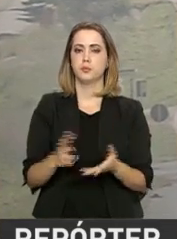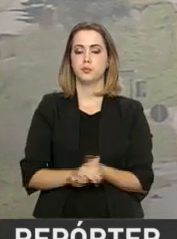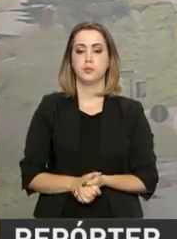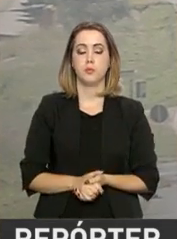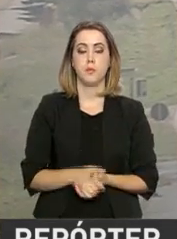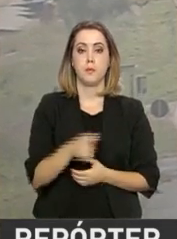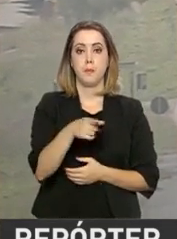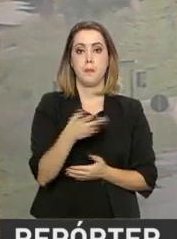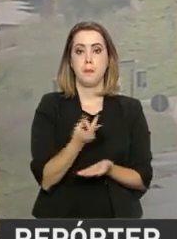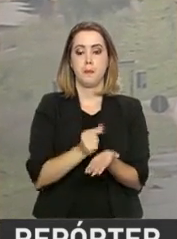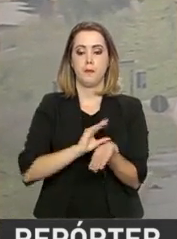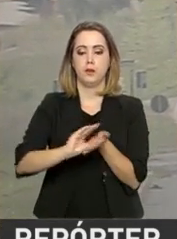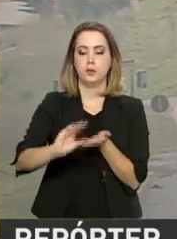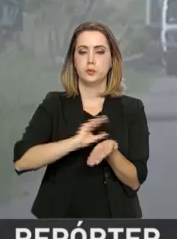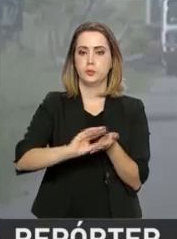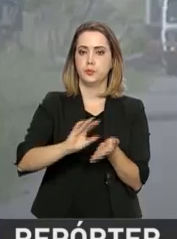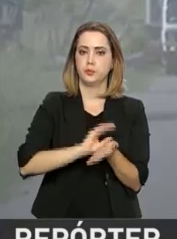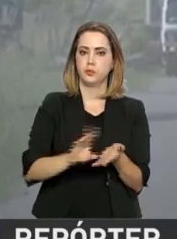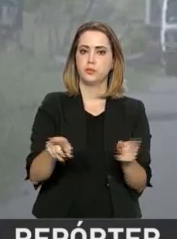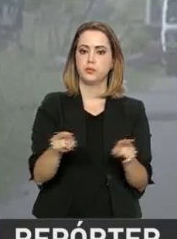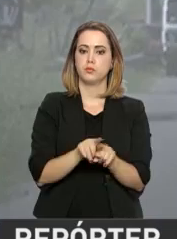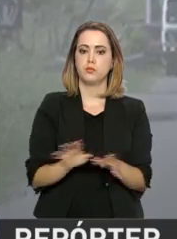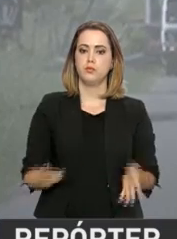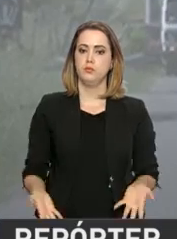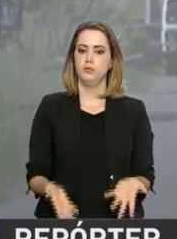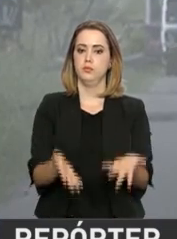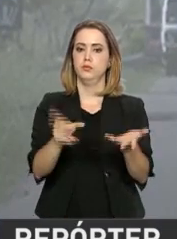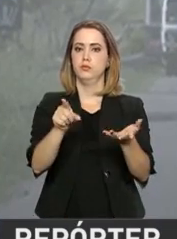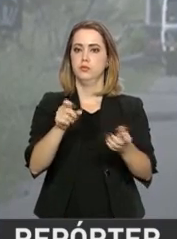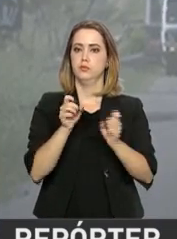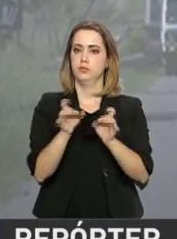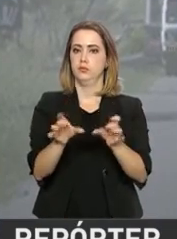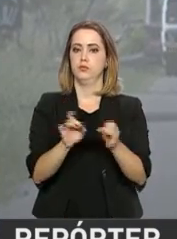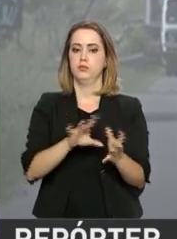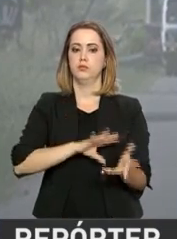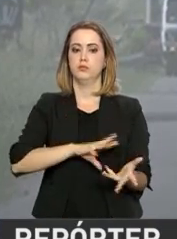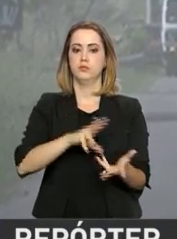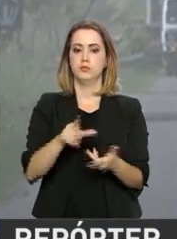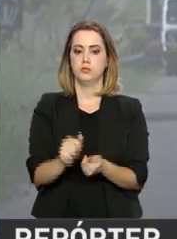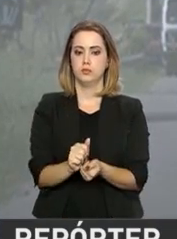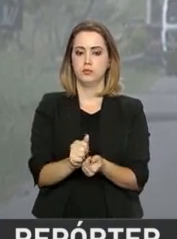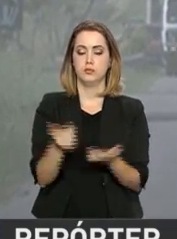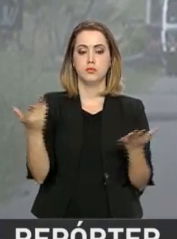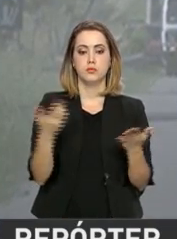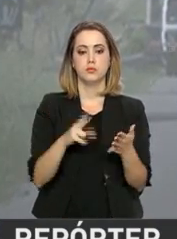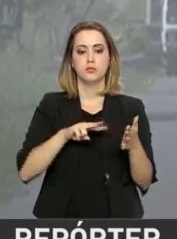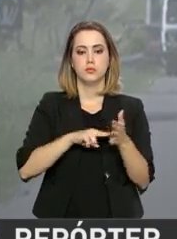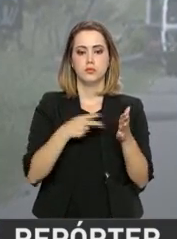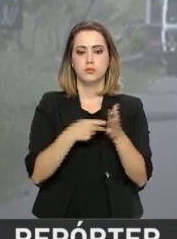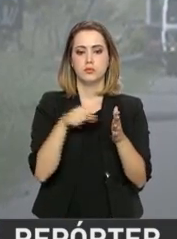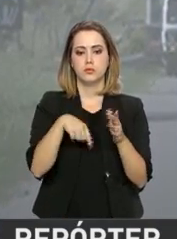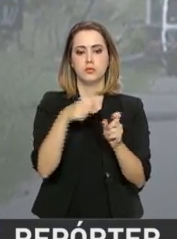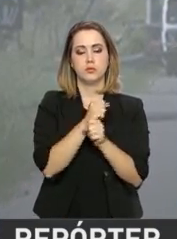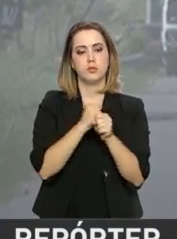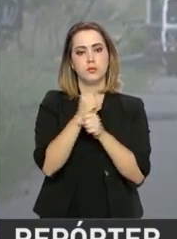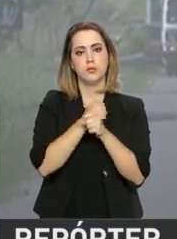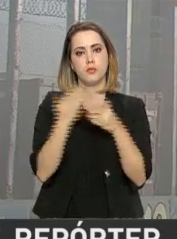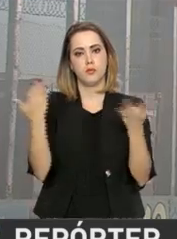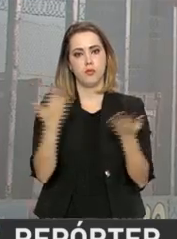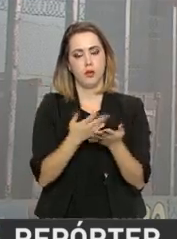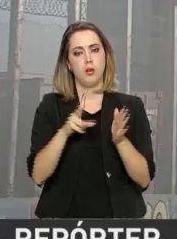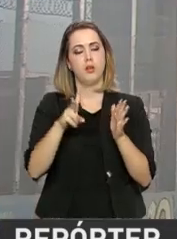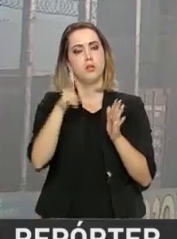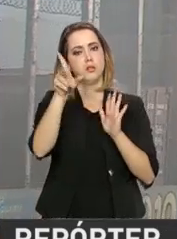dinheiro compõe um auxílio financeiro para o fomento das exportações e é relativo a este ano. O mecanismo faz parte da Lei